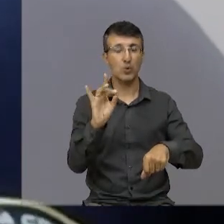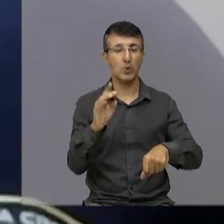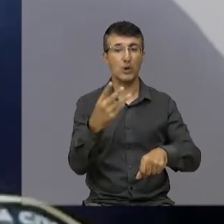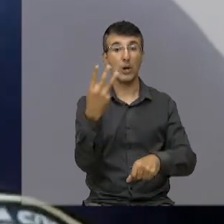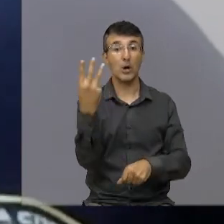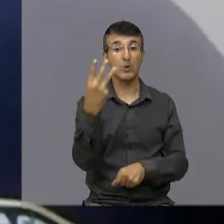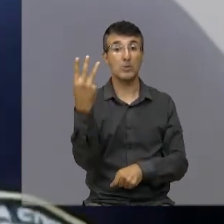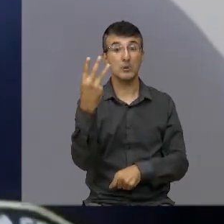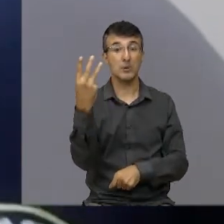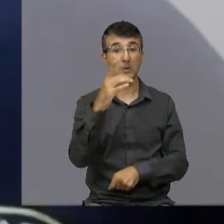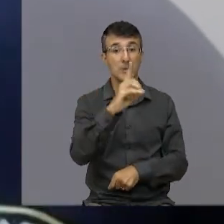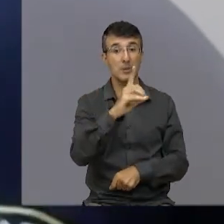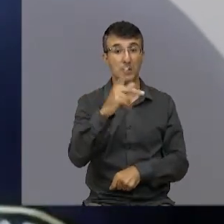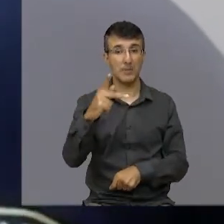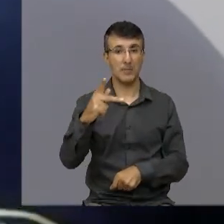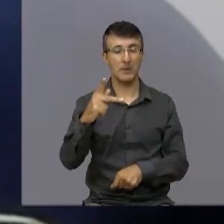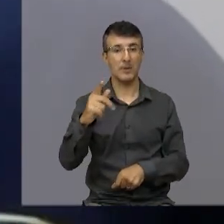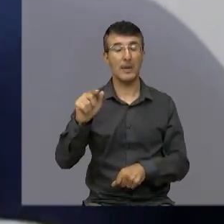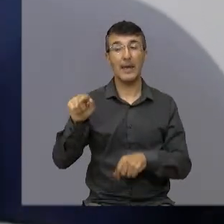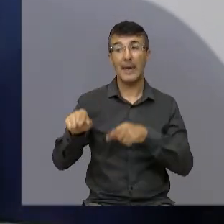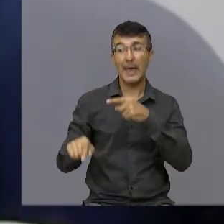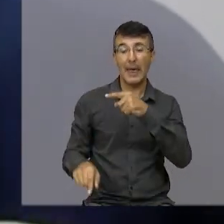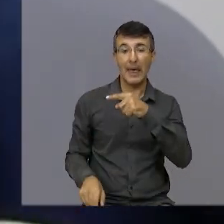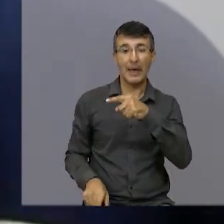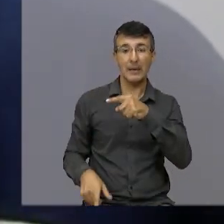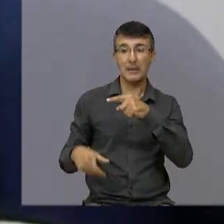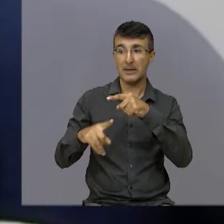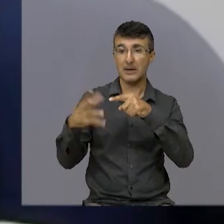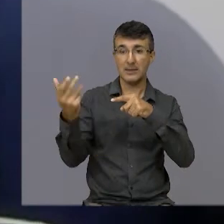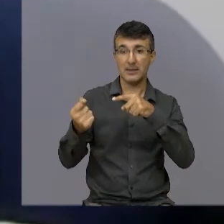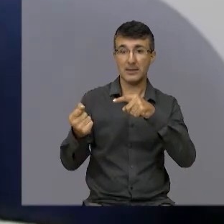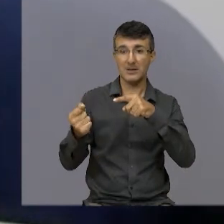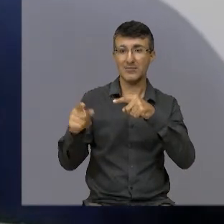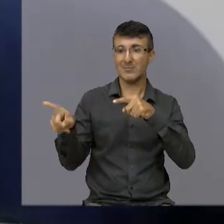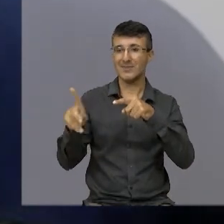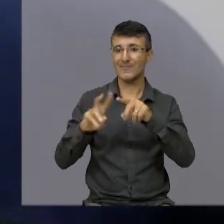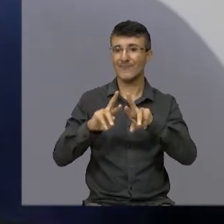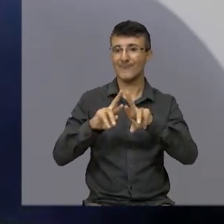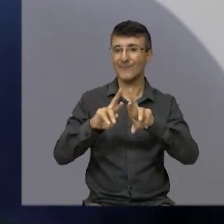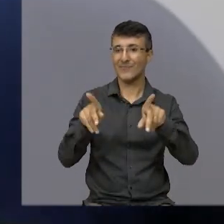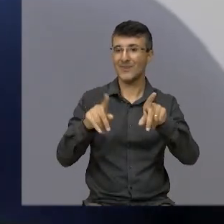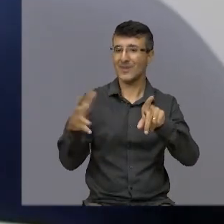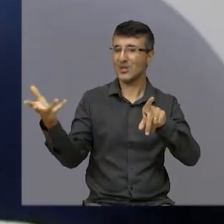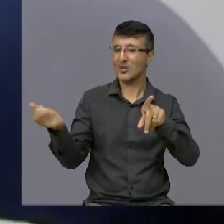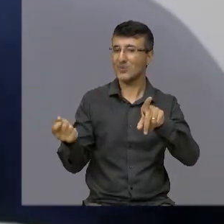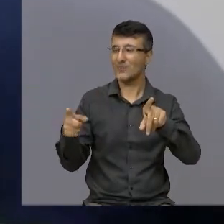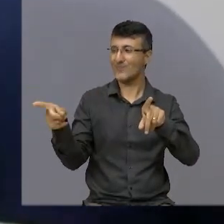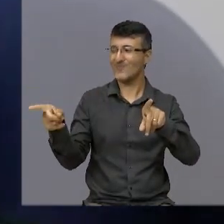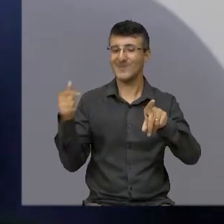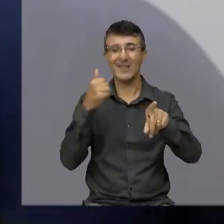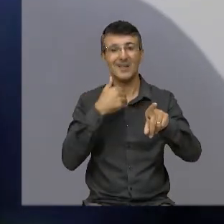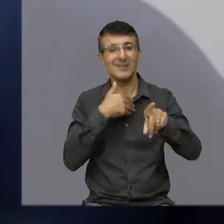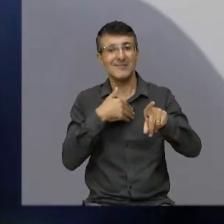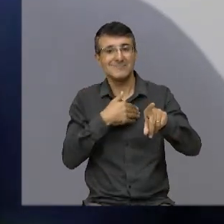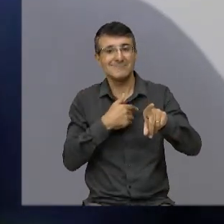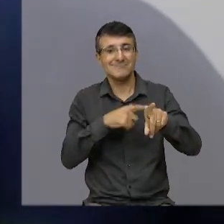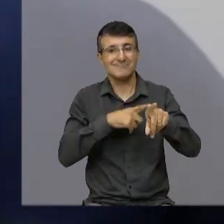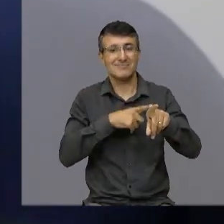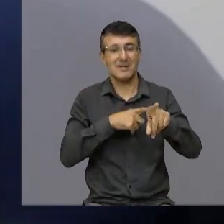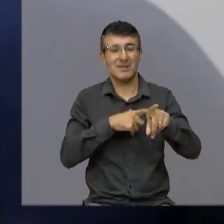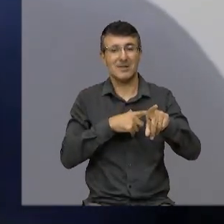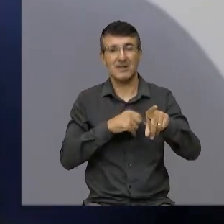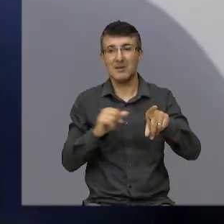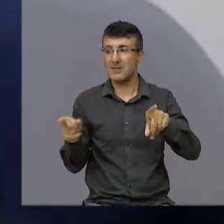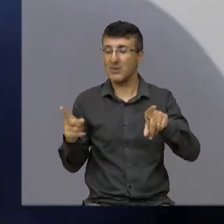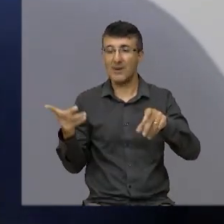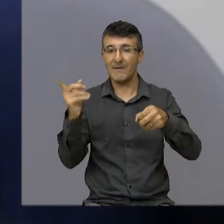Ela é atendida, mas não com aquele acolhimento que ela gostaria de ser. não é? E ela Dessa volta para a delegacia